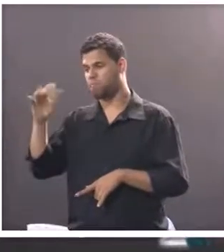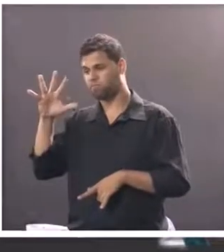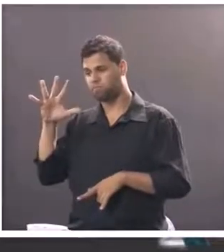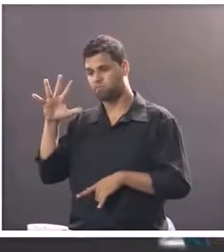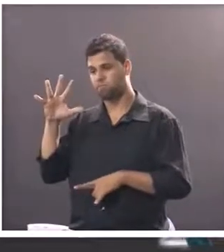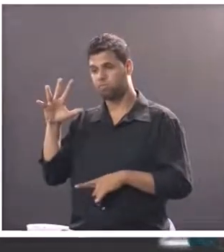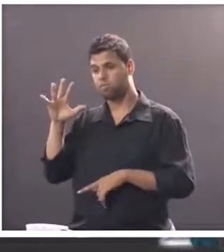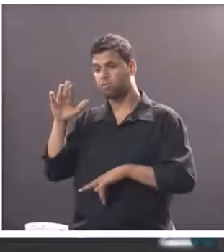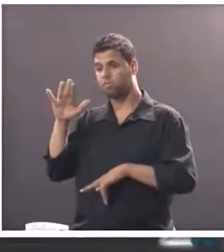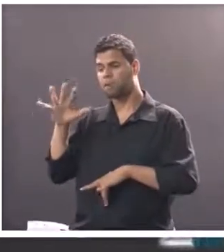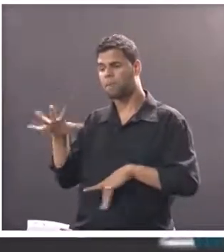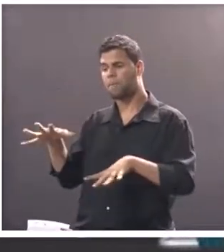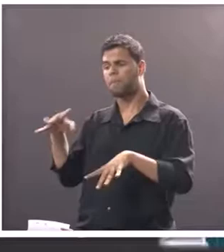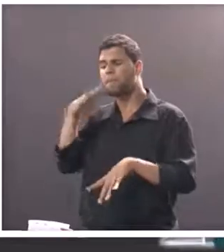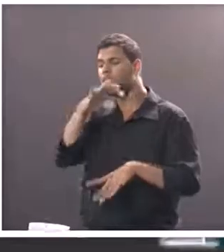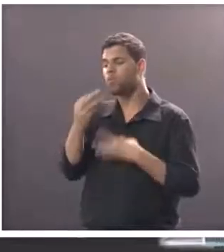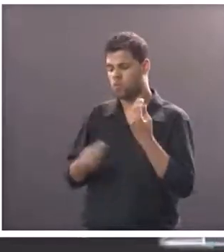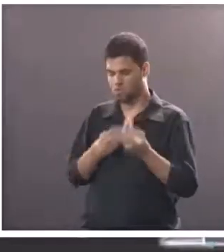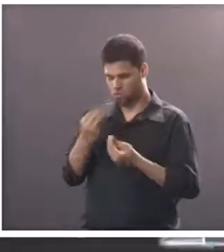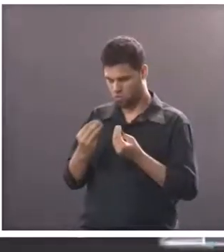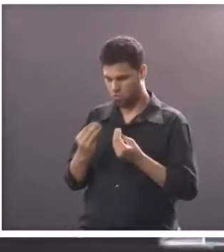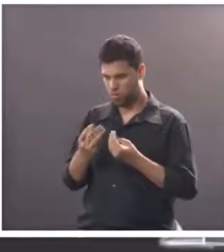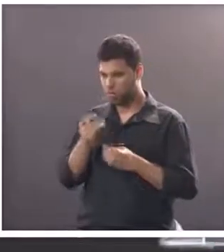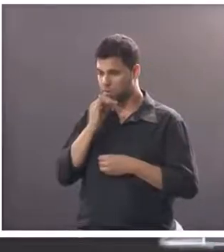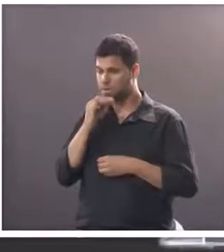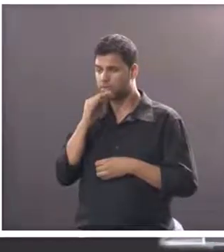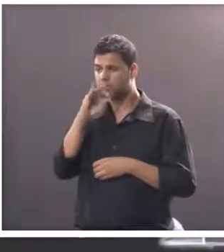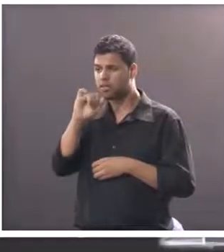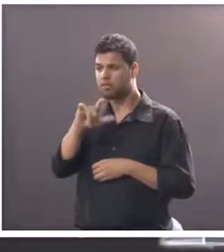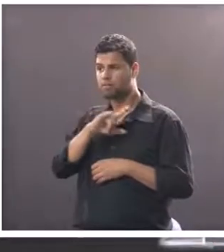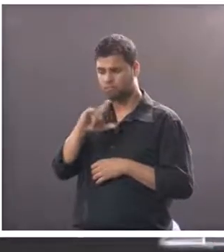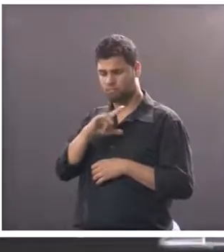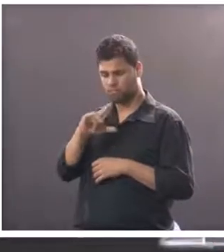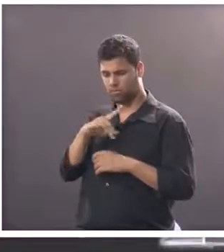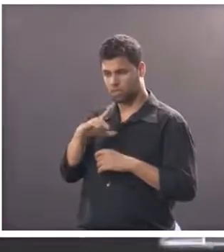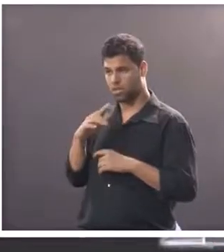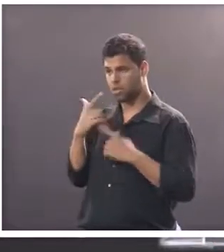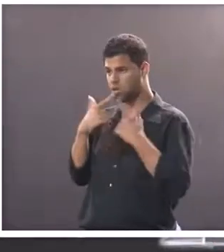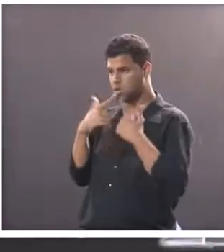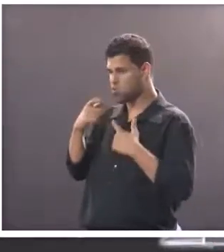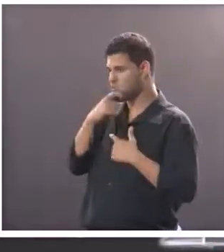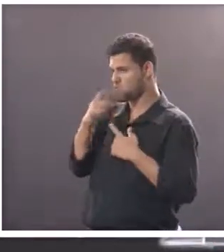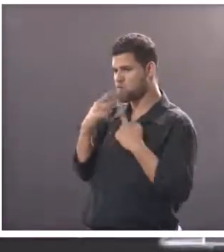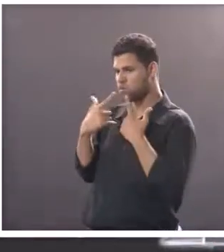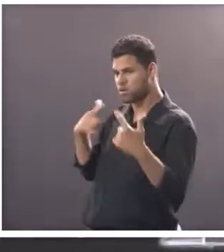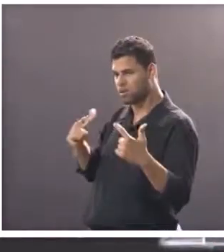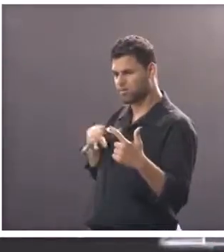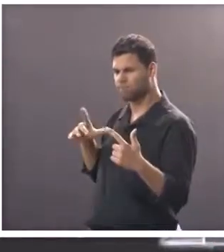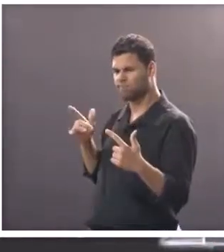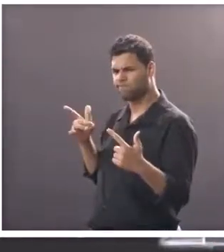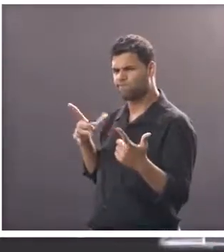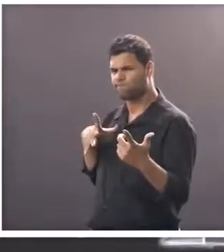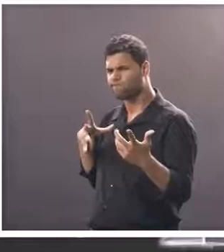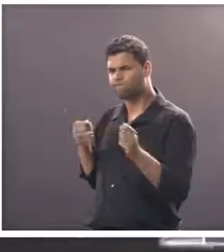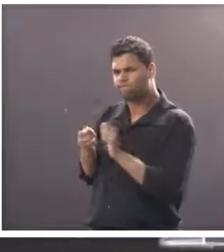tem uma tradução simultânea para o inglês e aí tem alguém sentado que domina o inglês, fala assim, não foi isso que ele